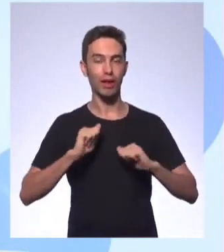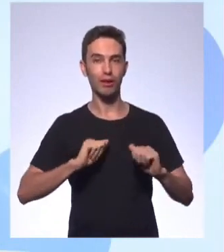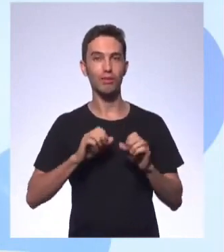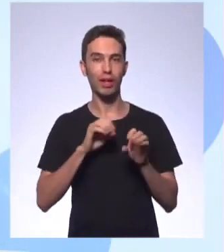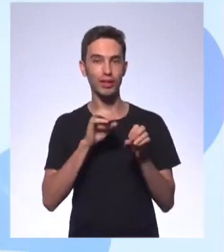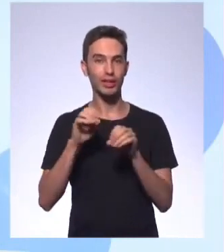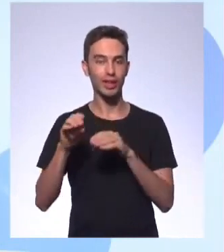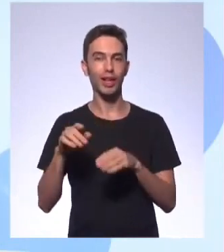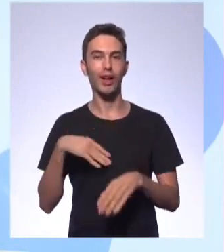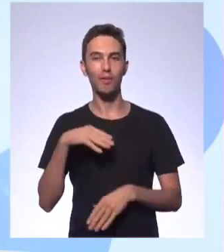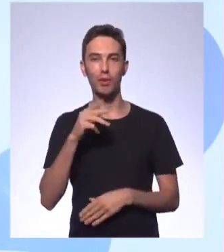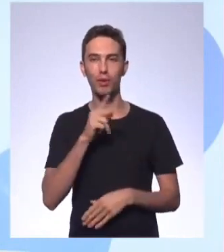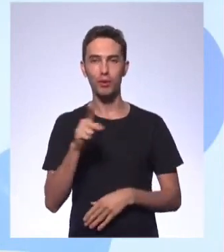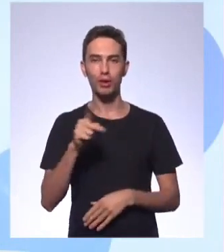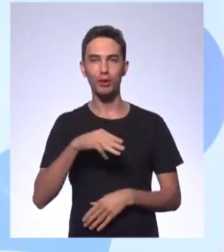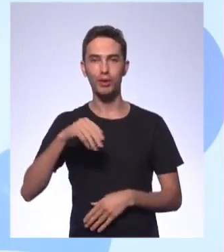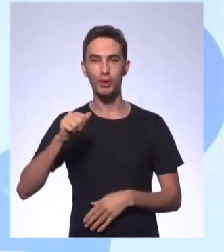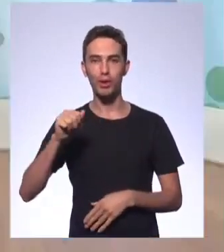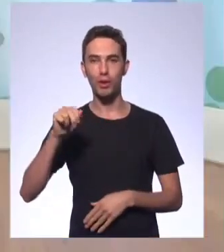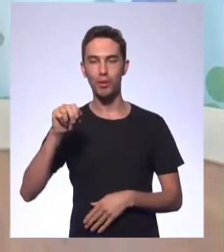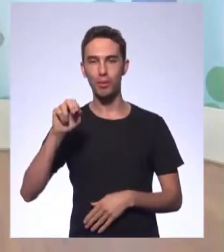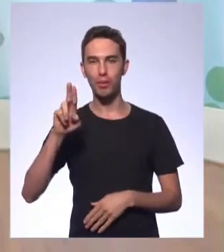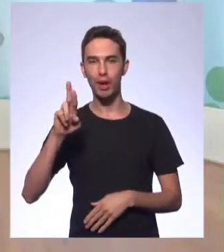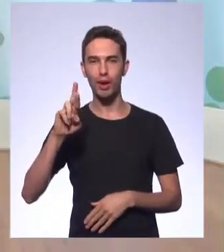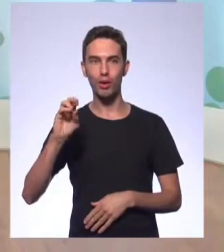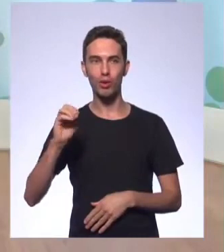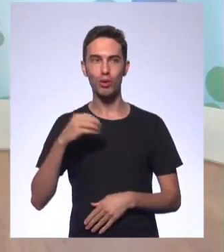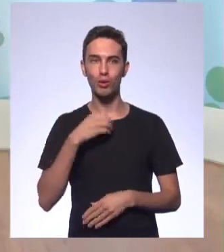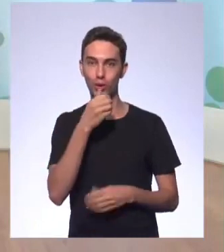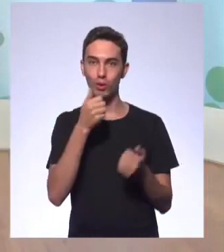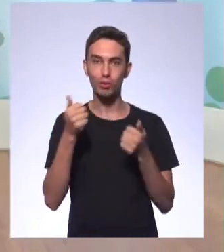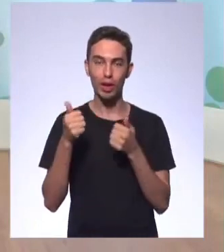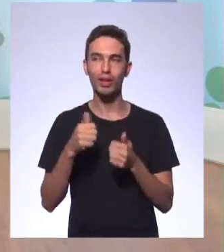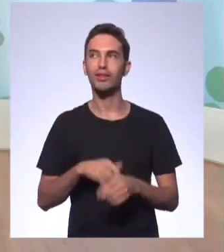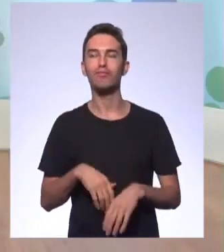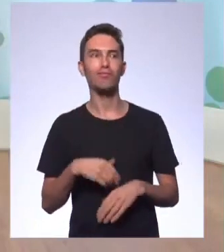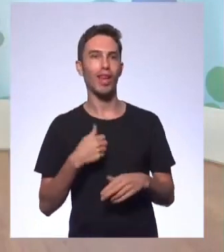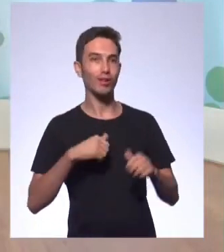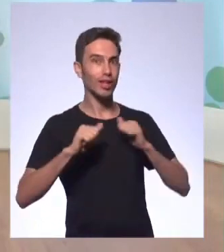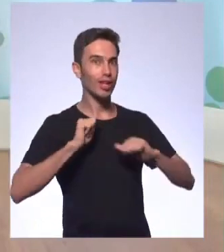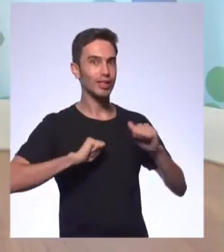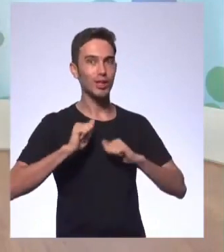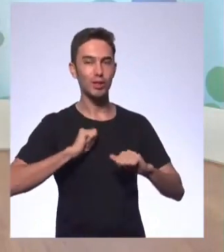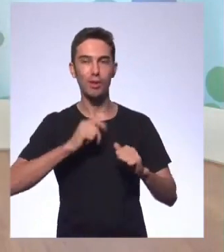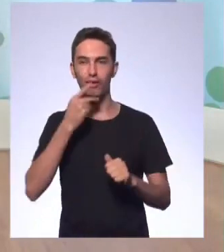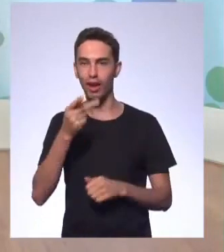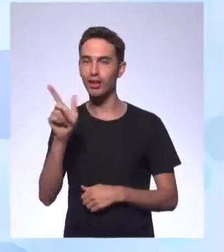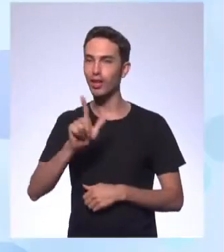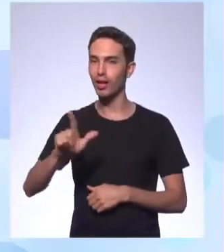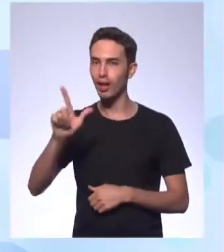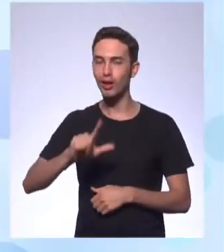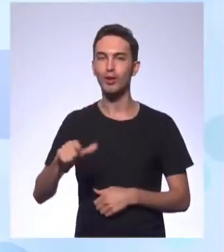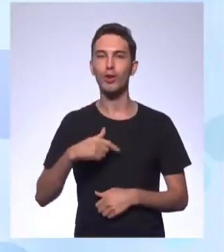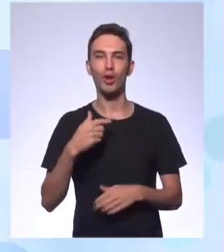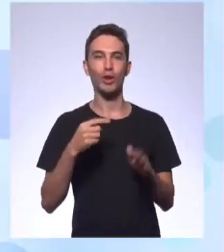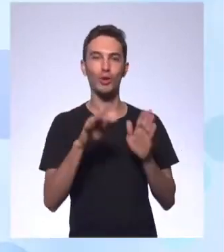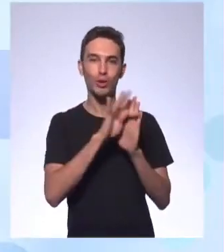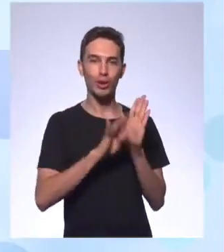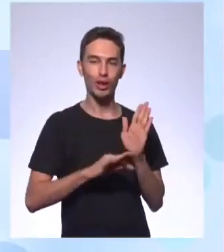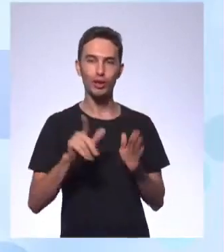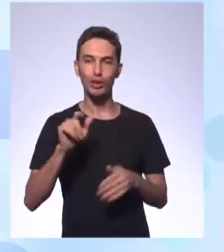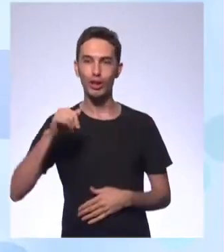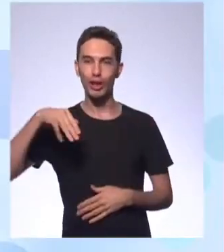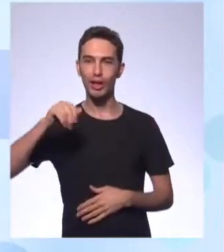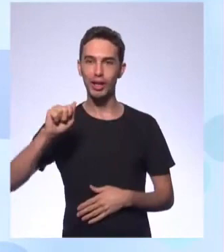dar aula ao nosso querido professor Mauro. E aí, professor Mauro, Eu tudo estou jóia? ansioso para falar de literatura, para falar do texto do Lima Barreto,